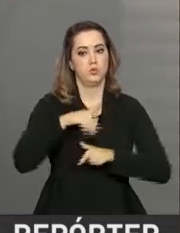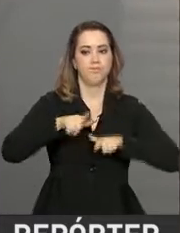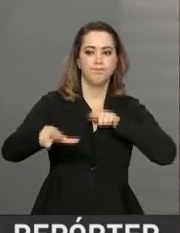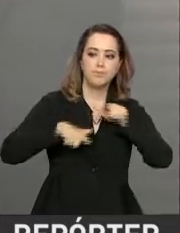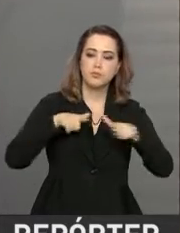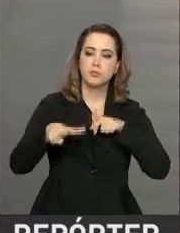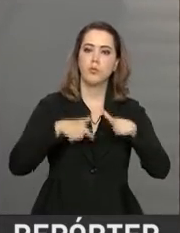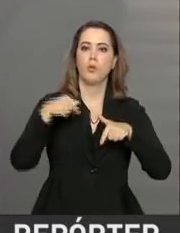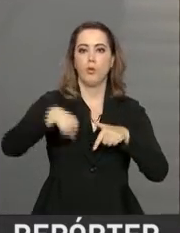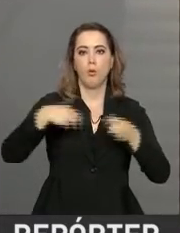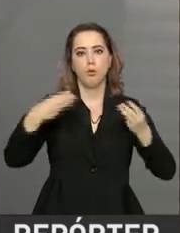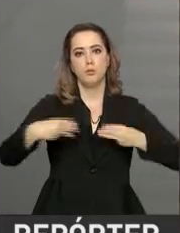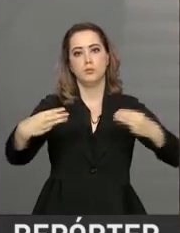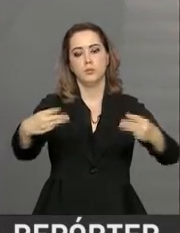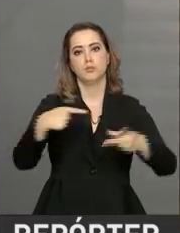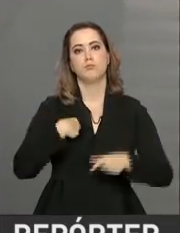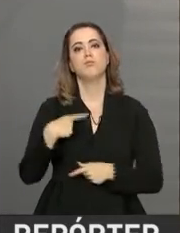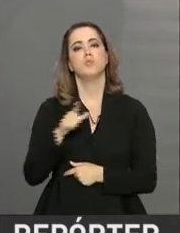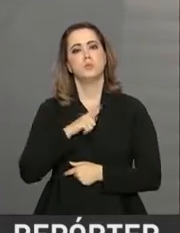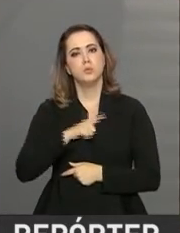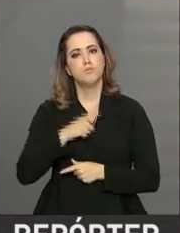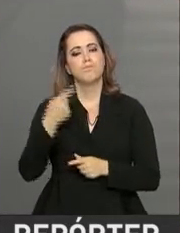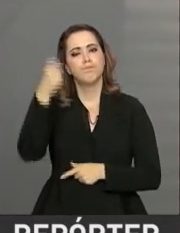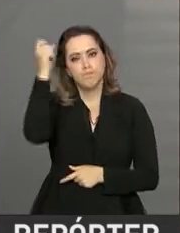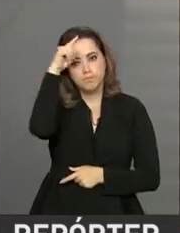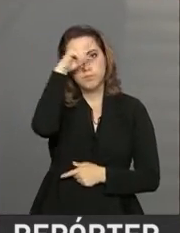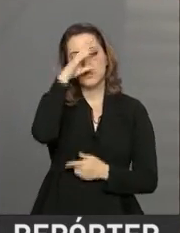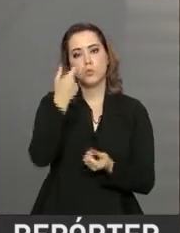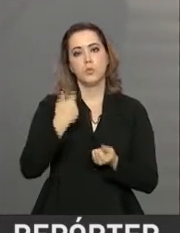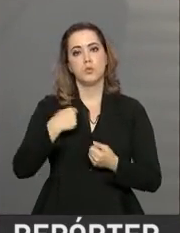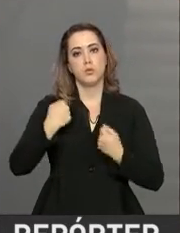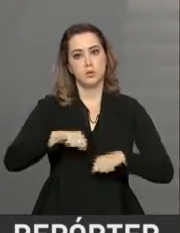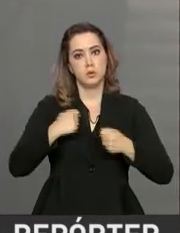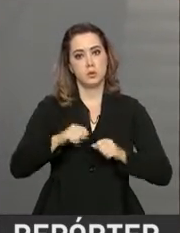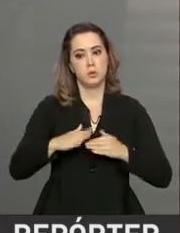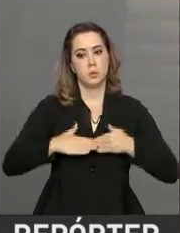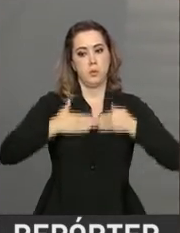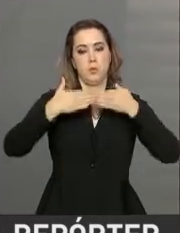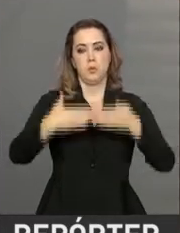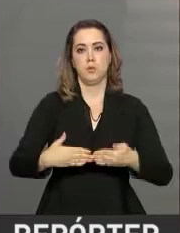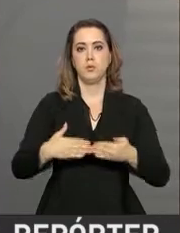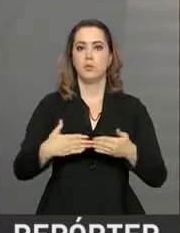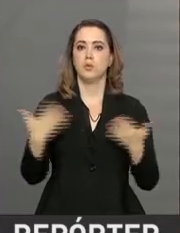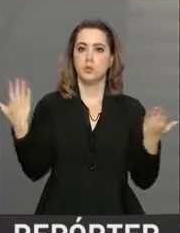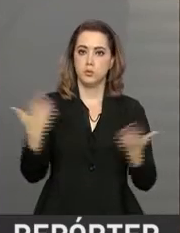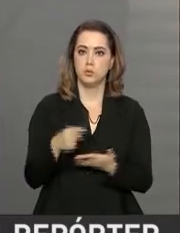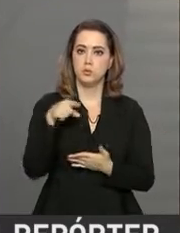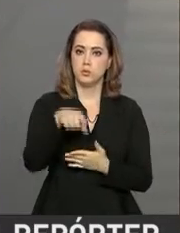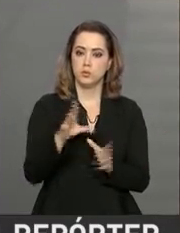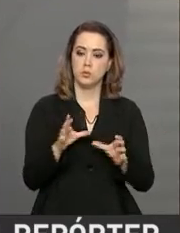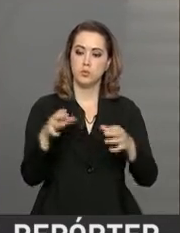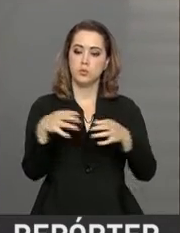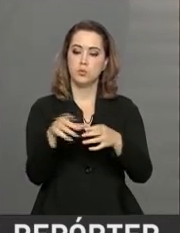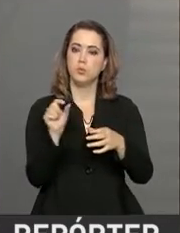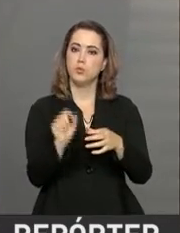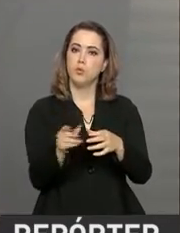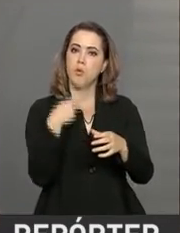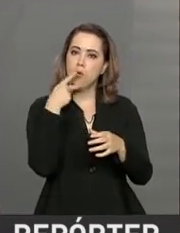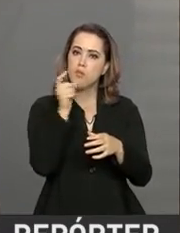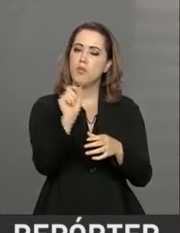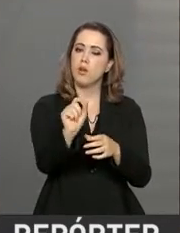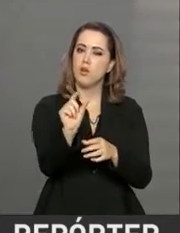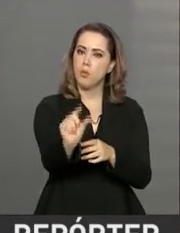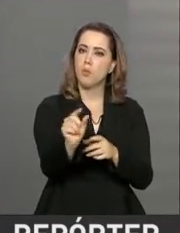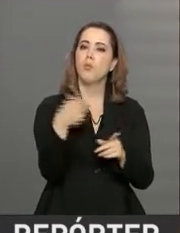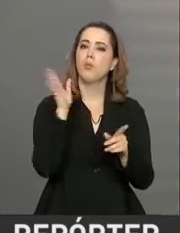que tem muitas dificuldades que ainda precisam ser enfrentadas e menos aqui nesse conselho nesse ambiente poder falar um pouco do